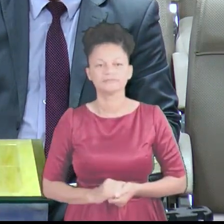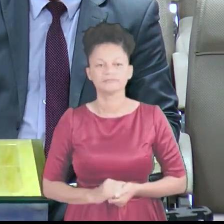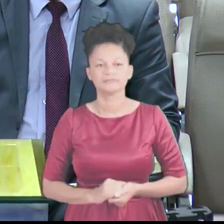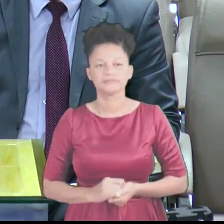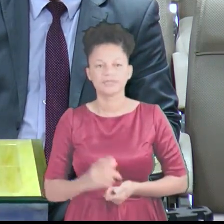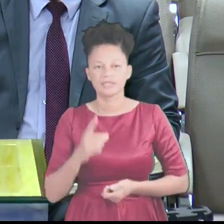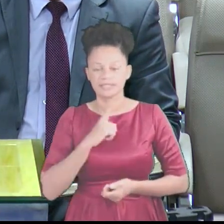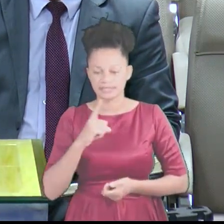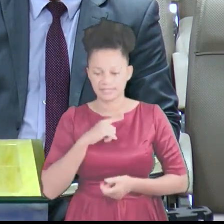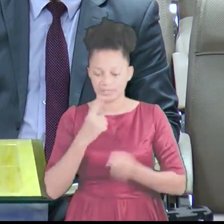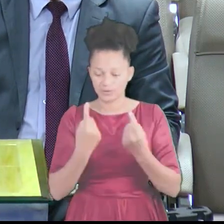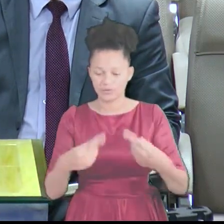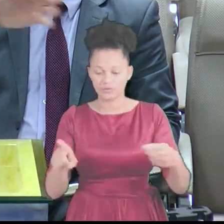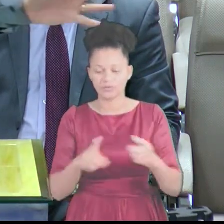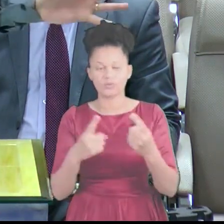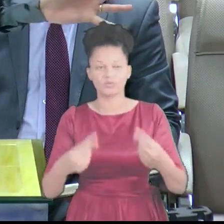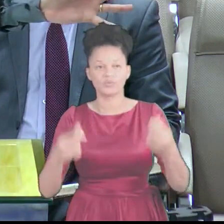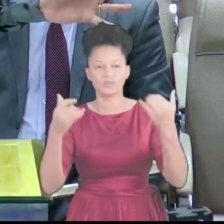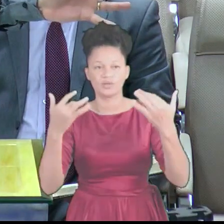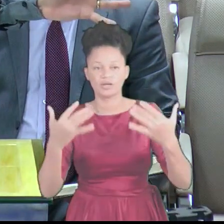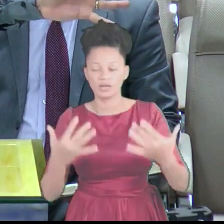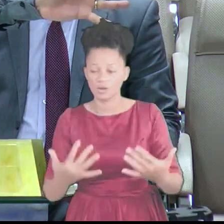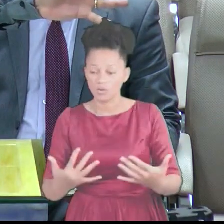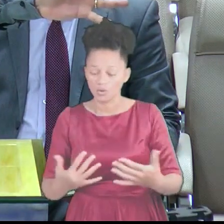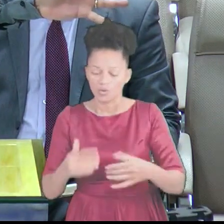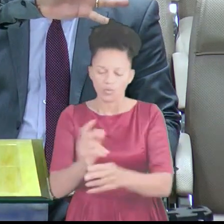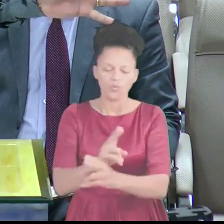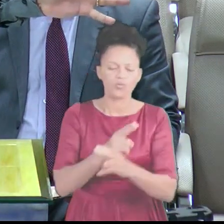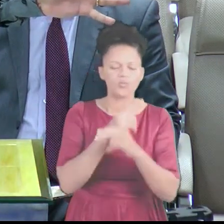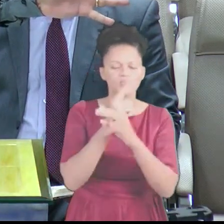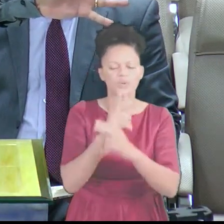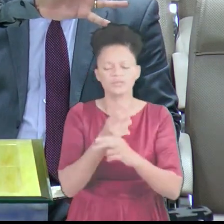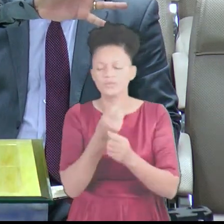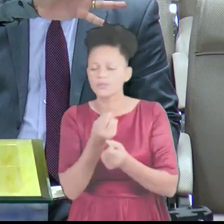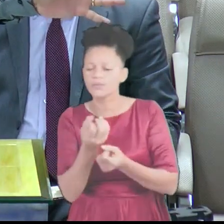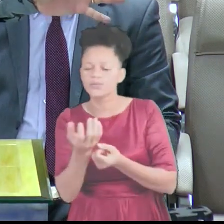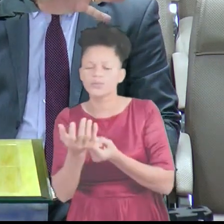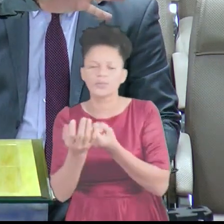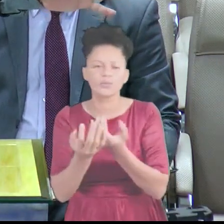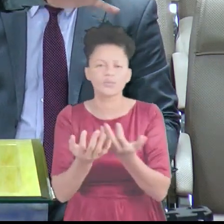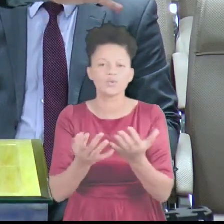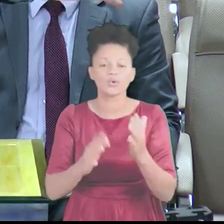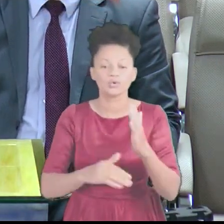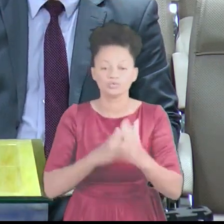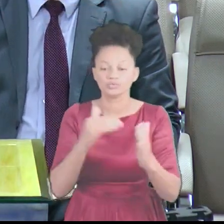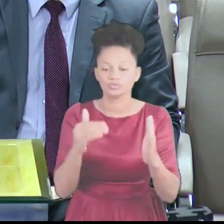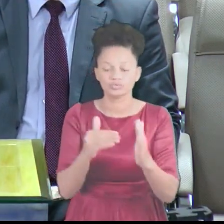Tem até um hino que diz assim: quando o vento soprar, tudo vai,